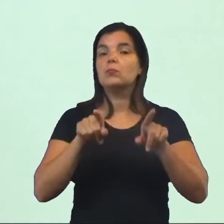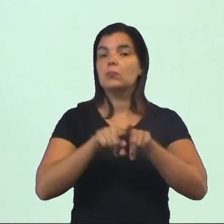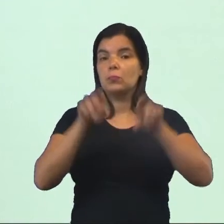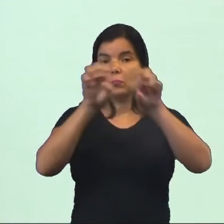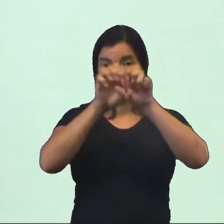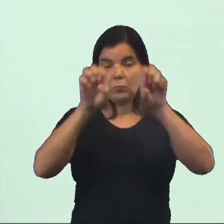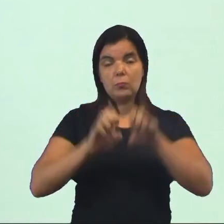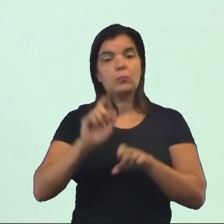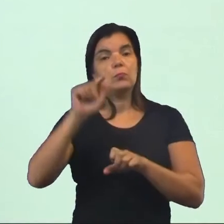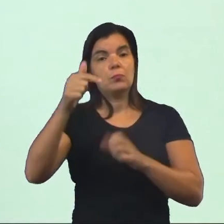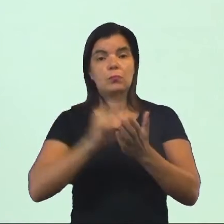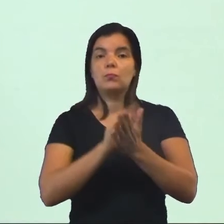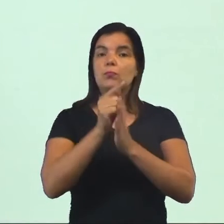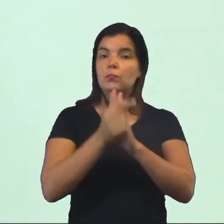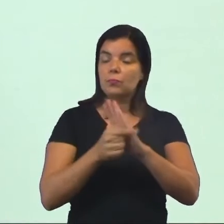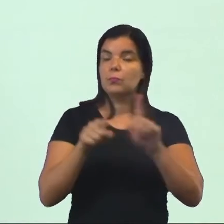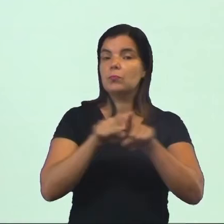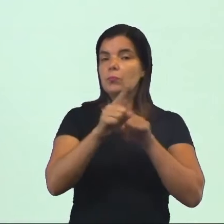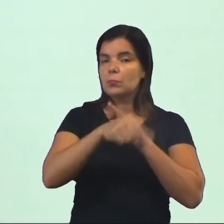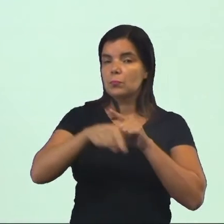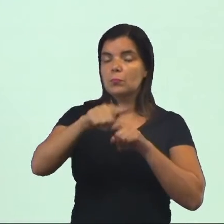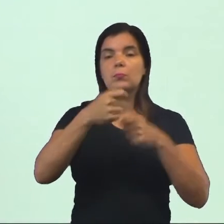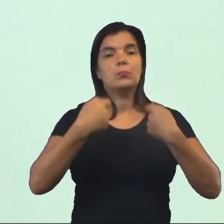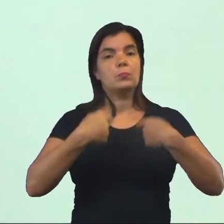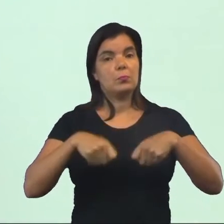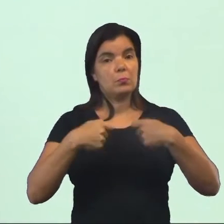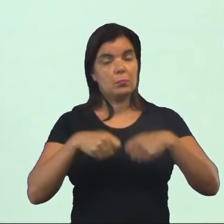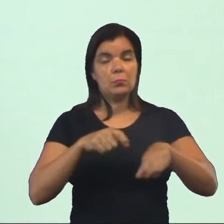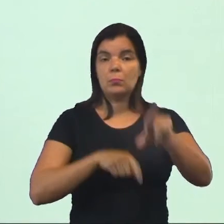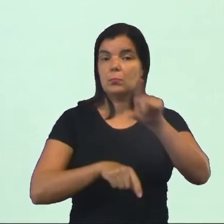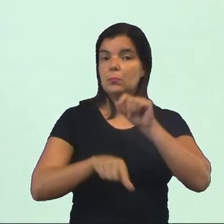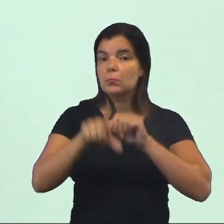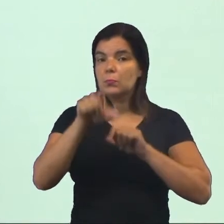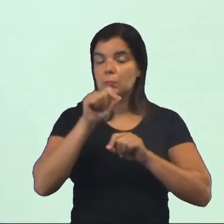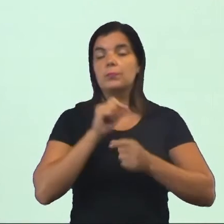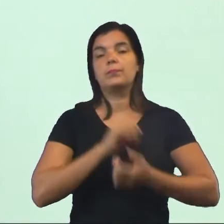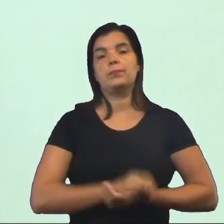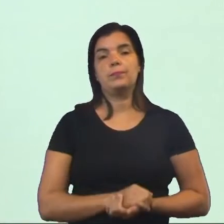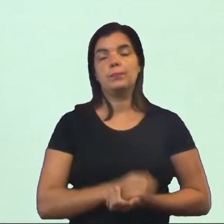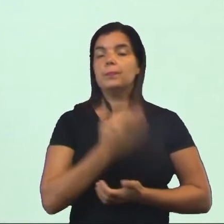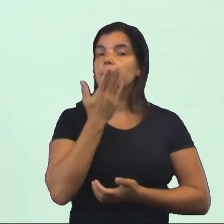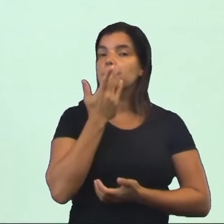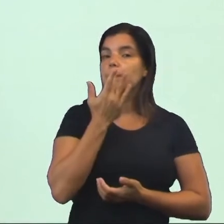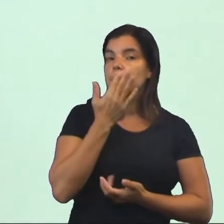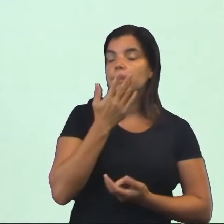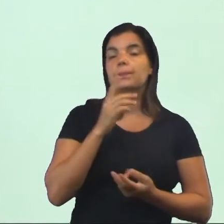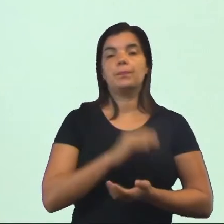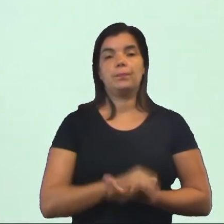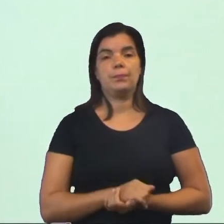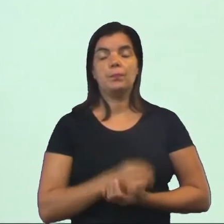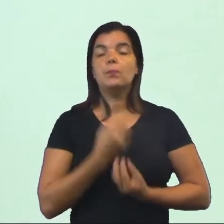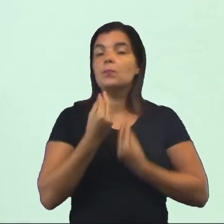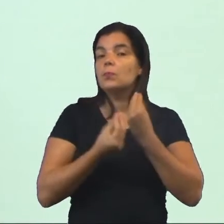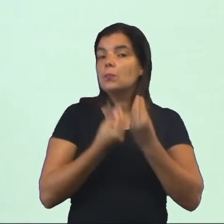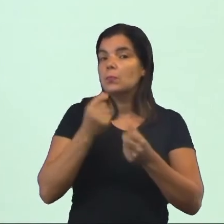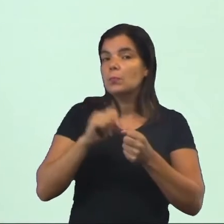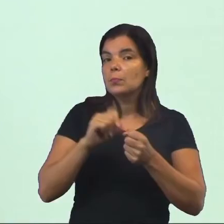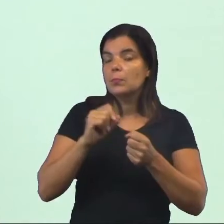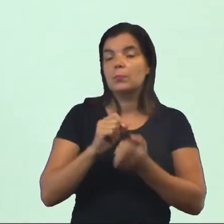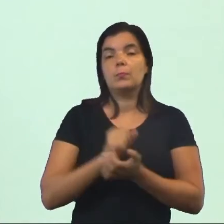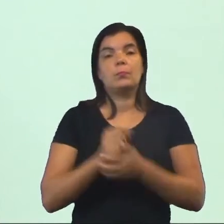como os outros gêneros. E você precisa selecionar as cores, como vai fazer,